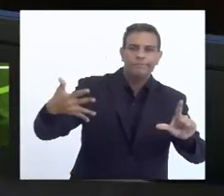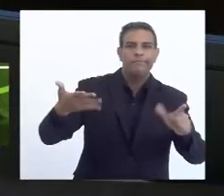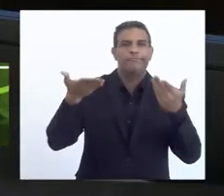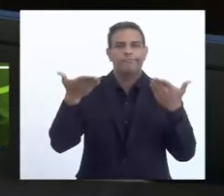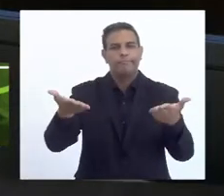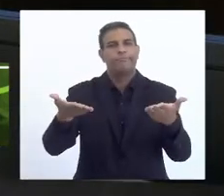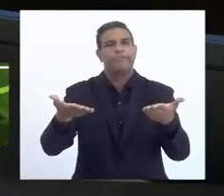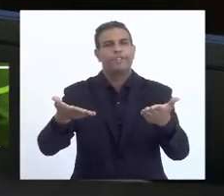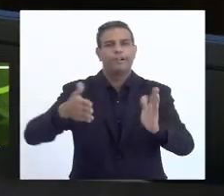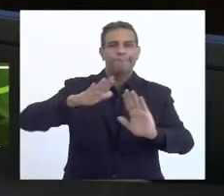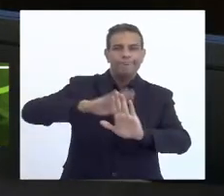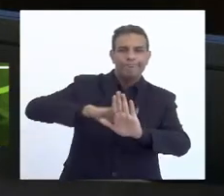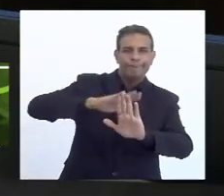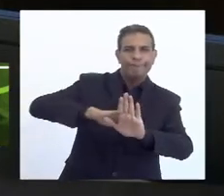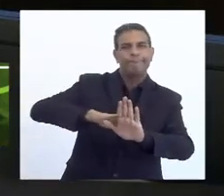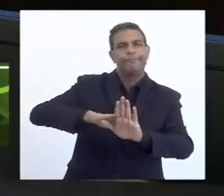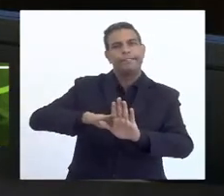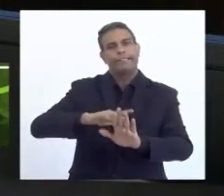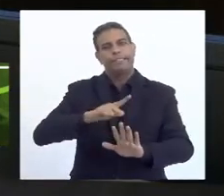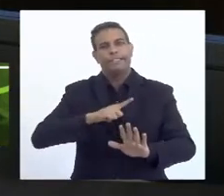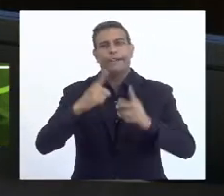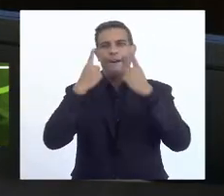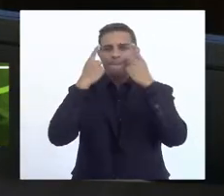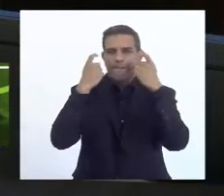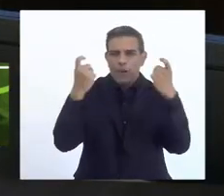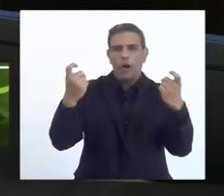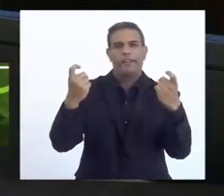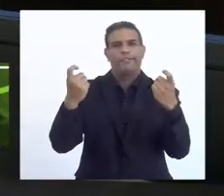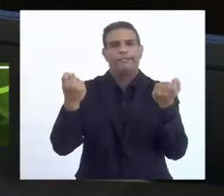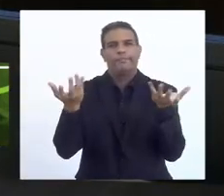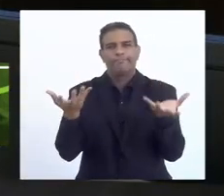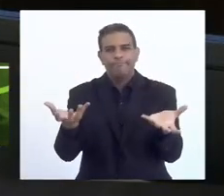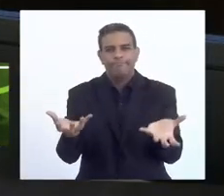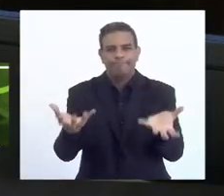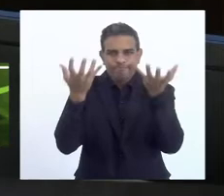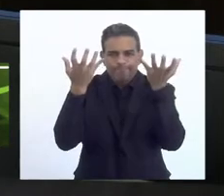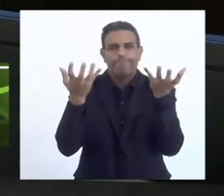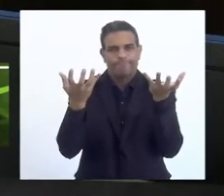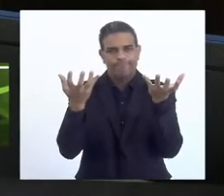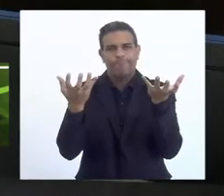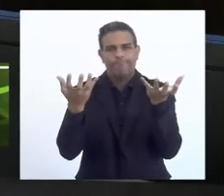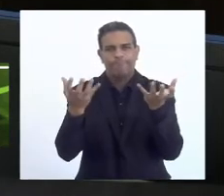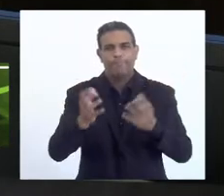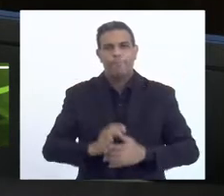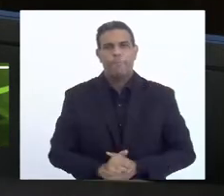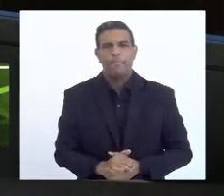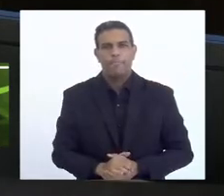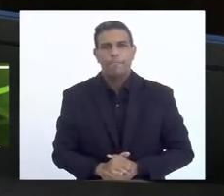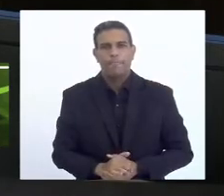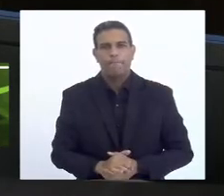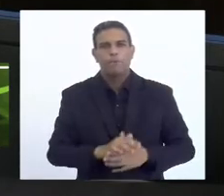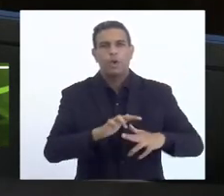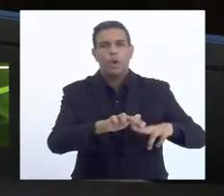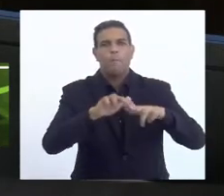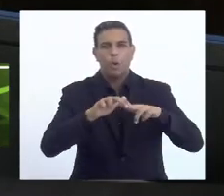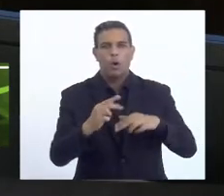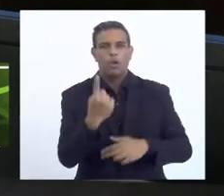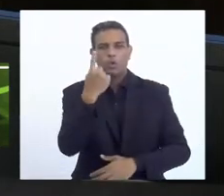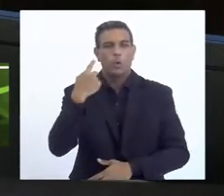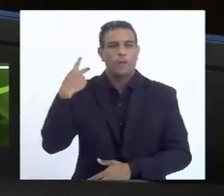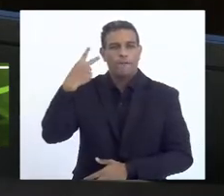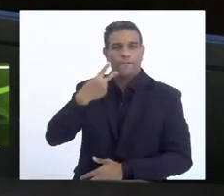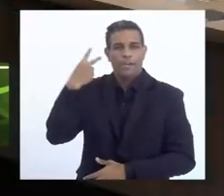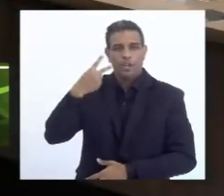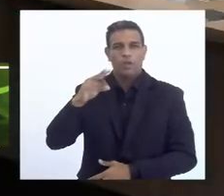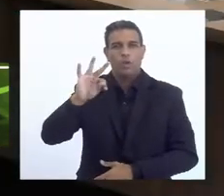sofrido um processo de violência constante por via um vereador de Teresópolis.